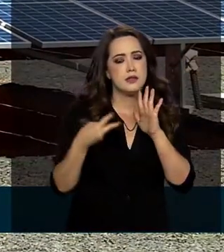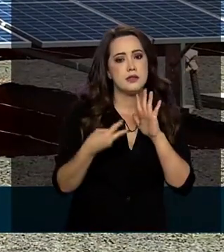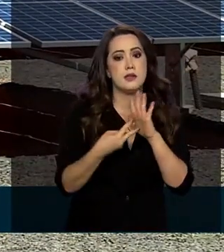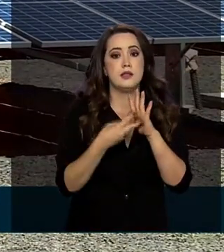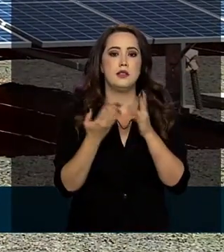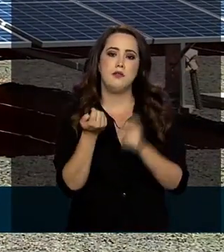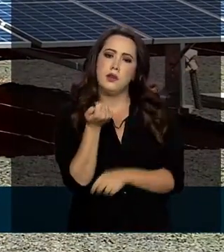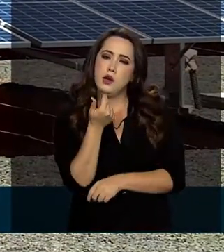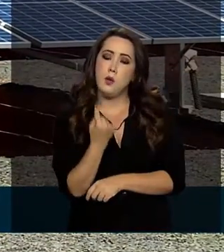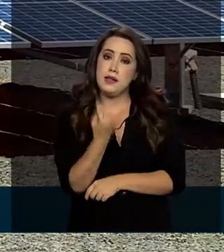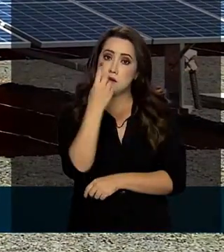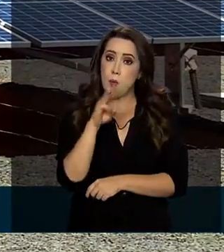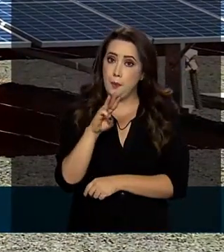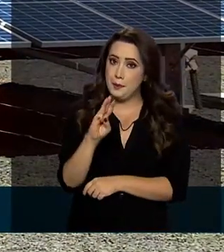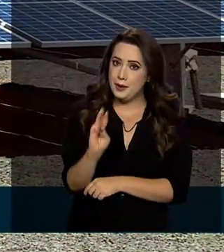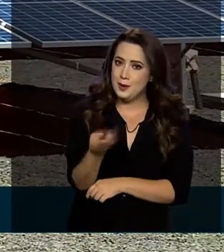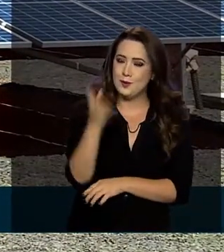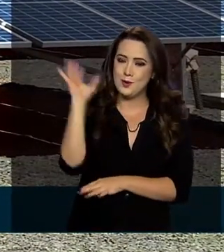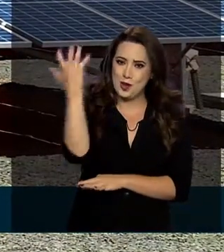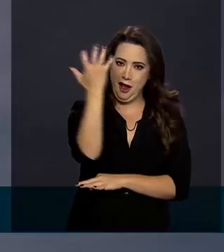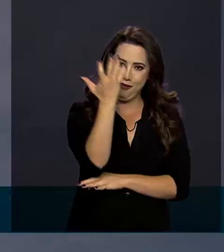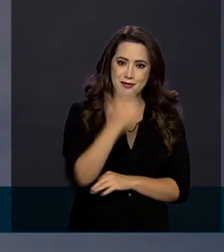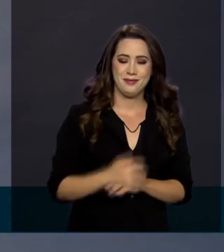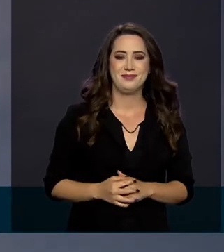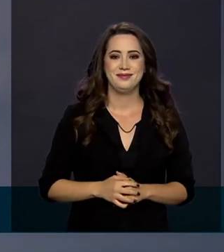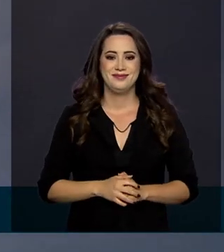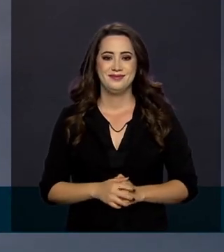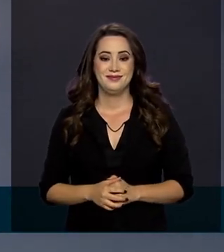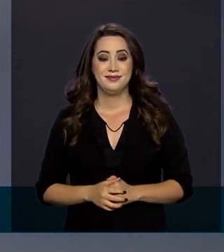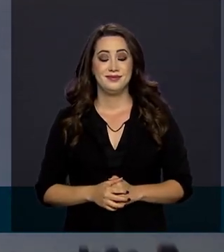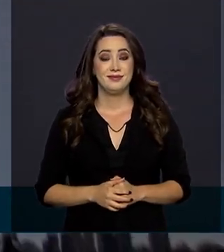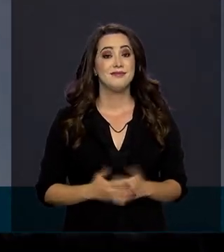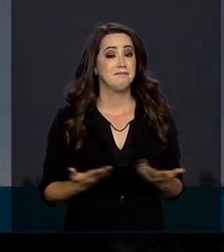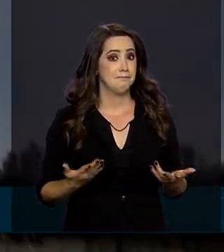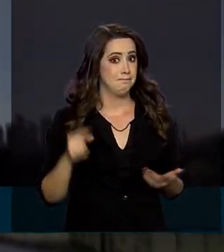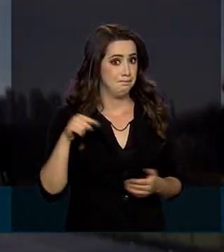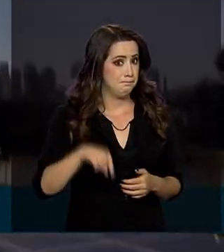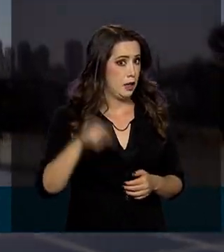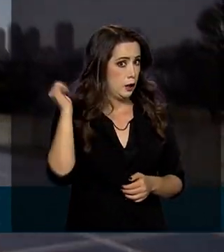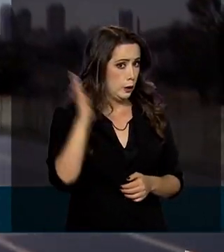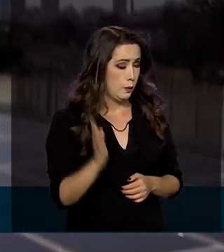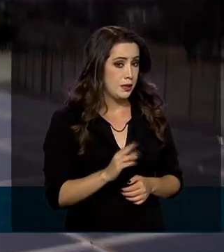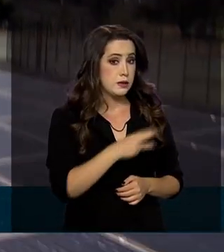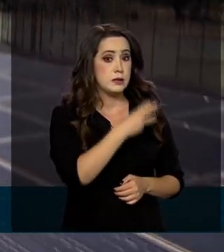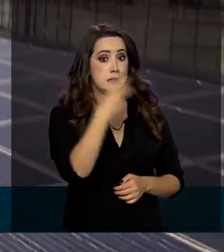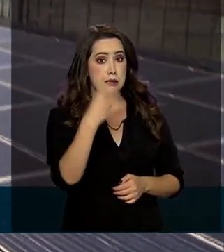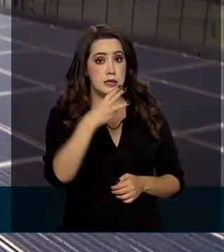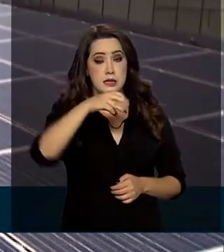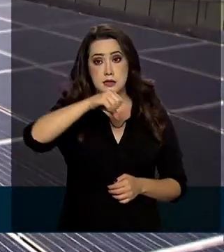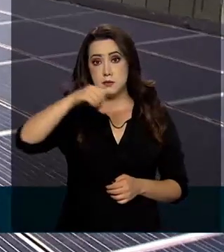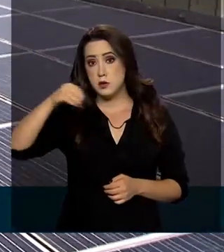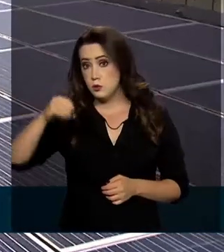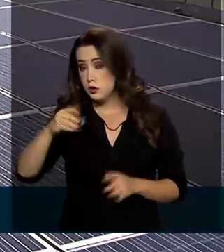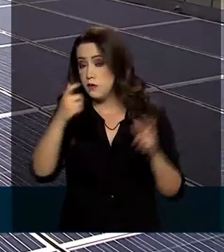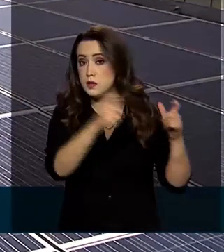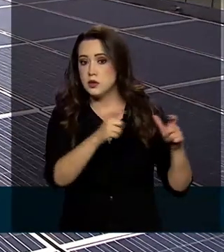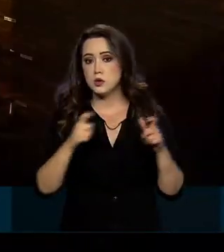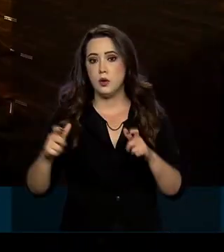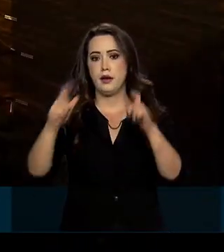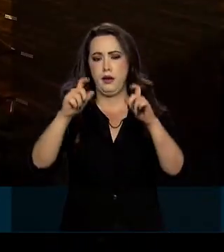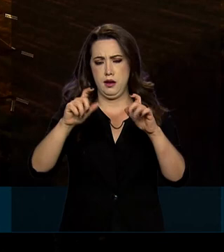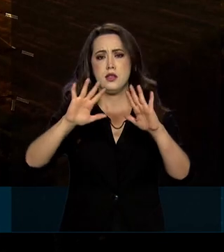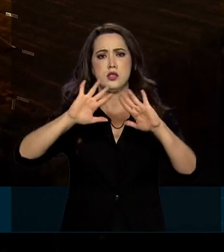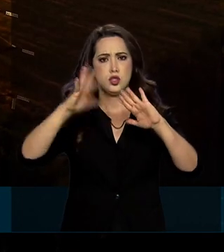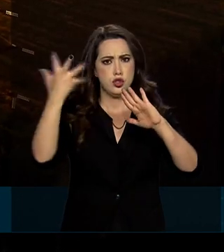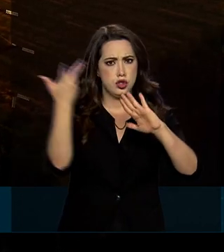plantar quase um milhão de árvores. O Brasil tem 3.900 usinas solares de geração centralizada,